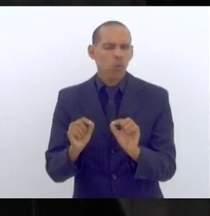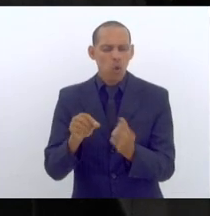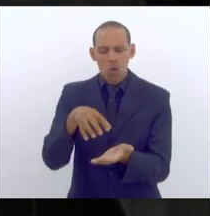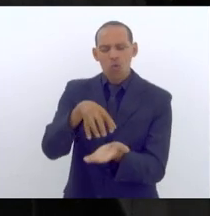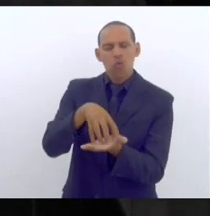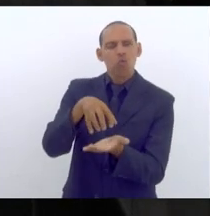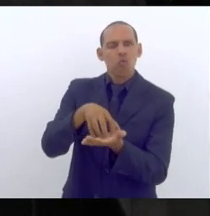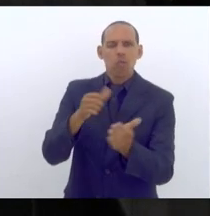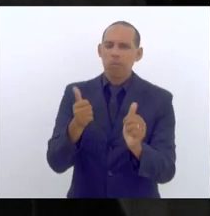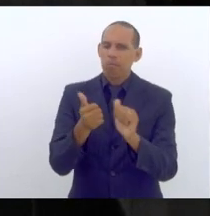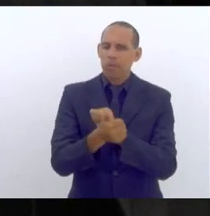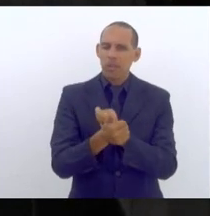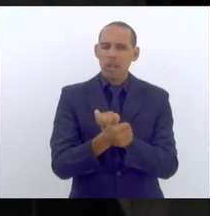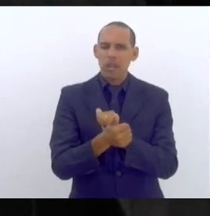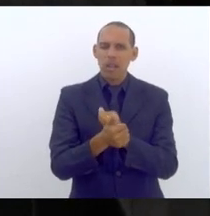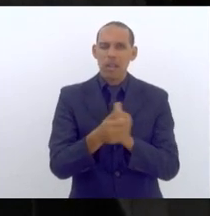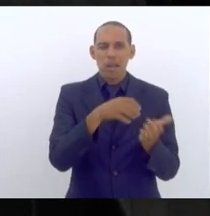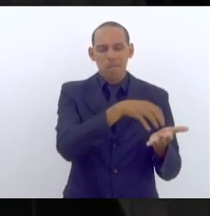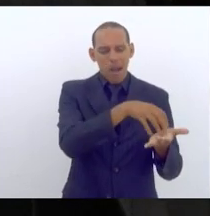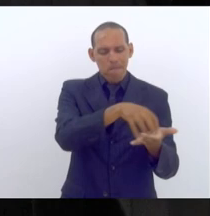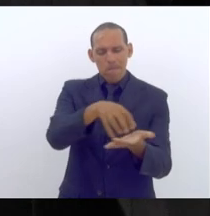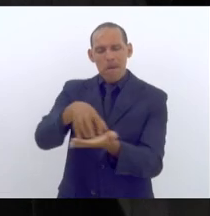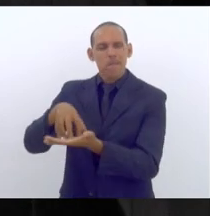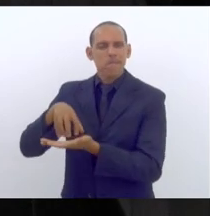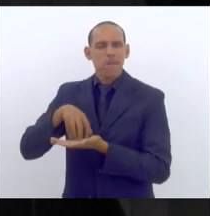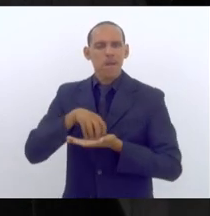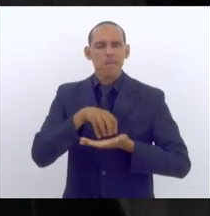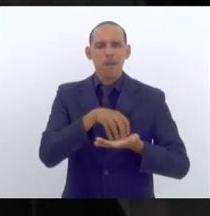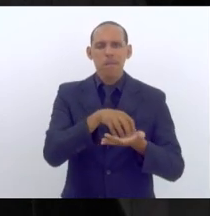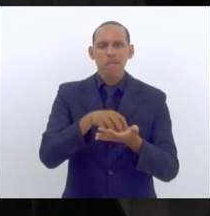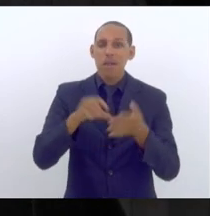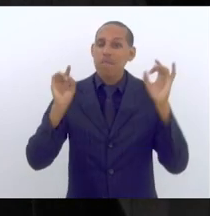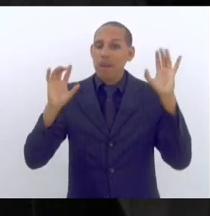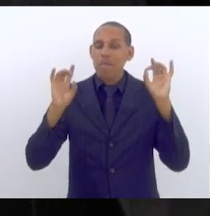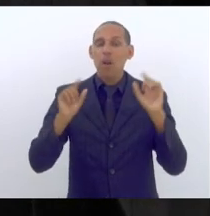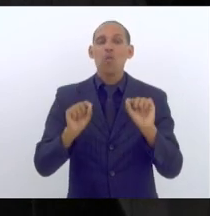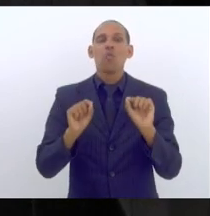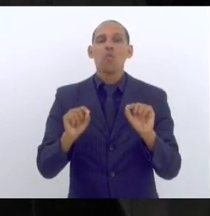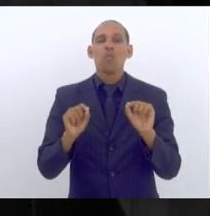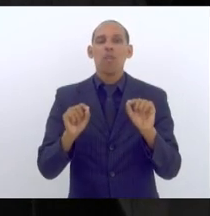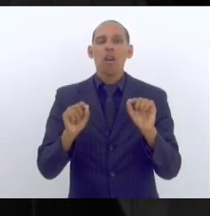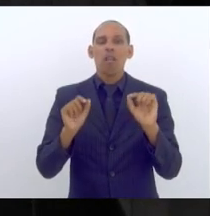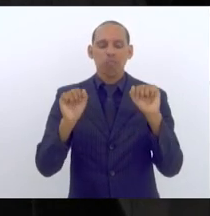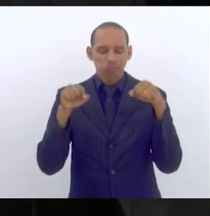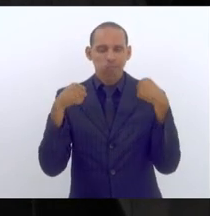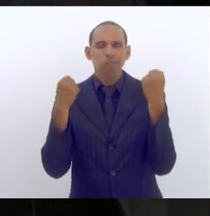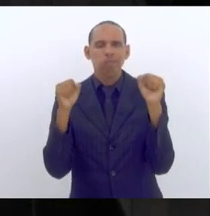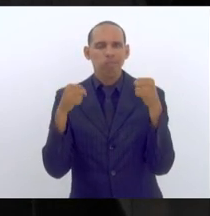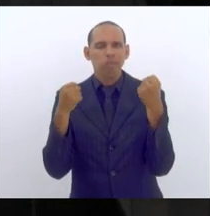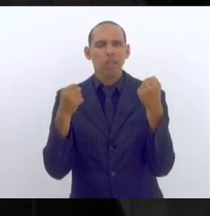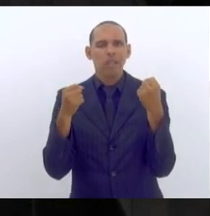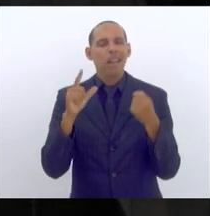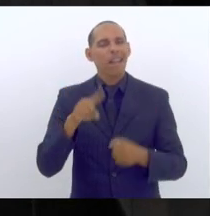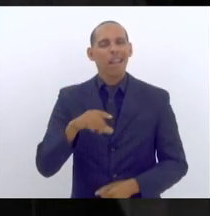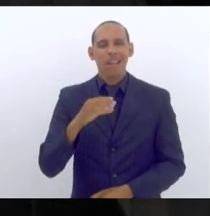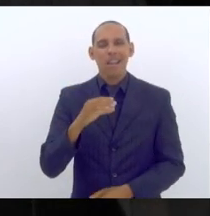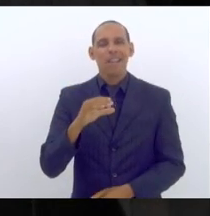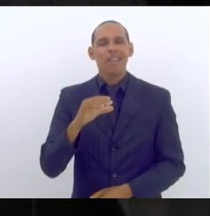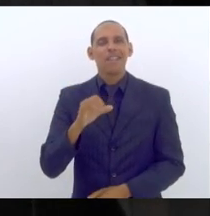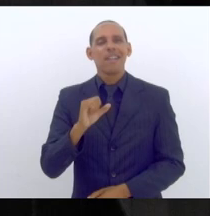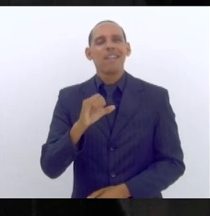esportivo em cada centro especializado em reabilitação o chamado ser